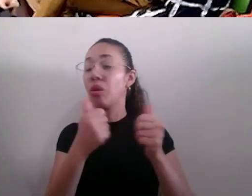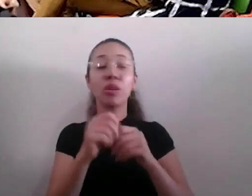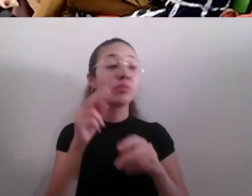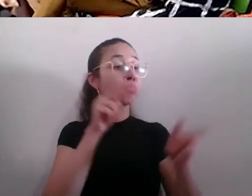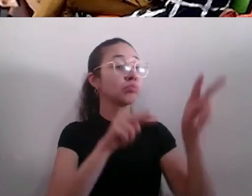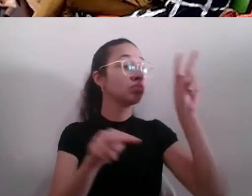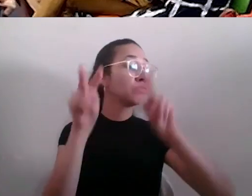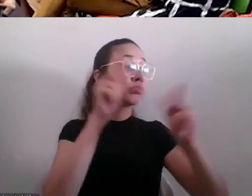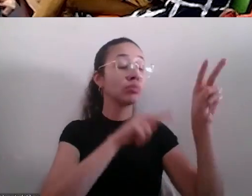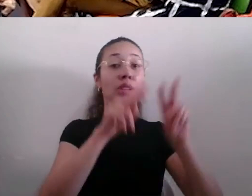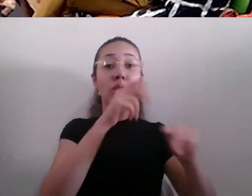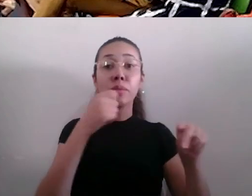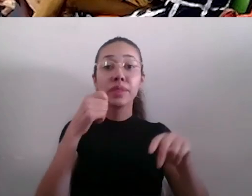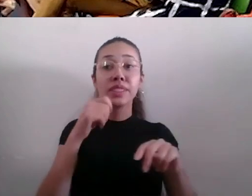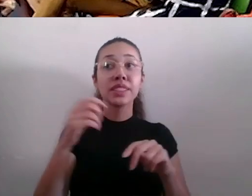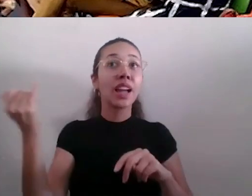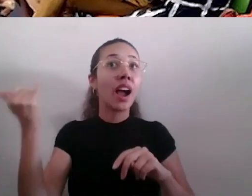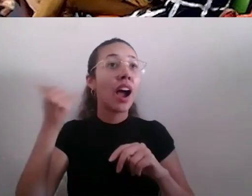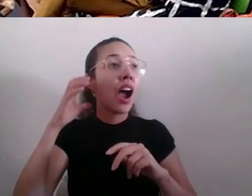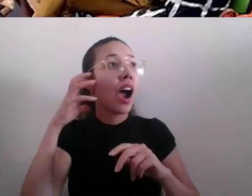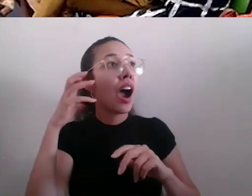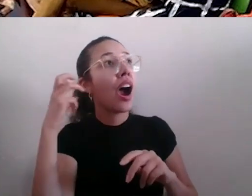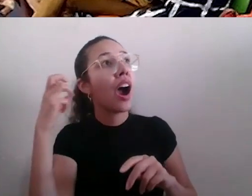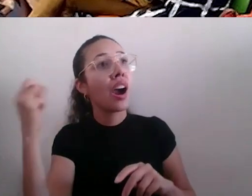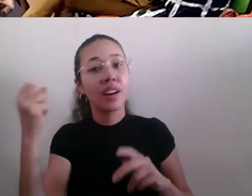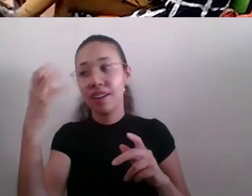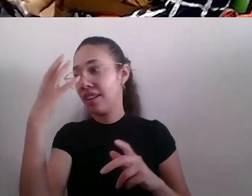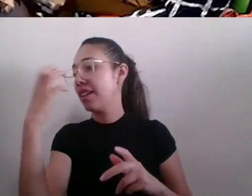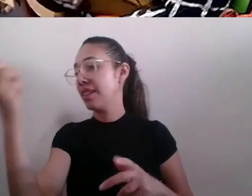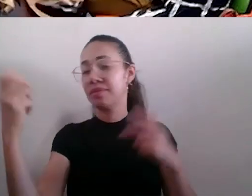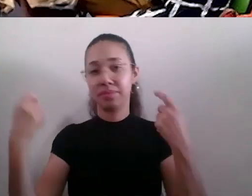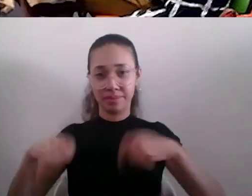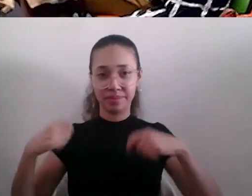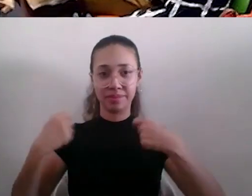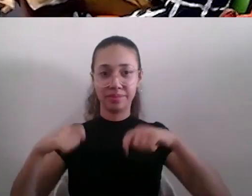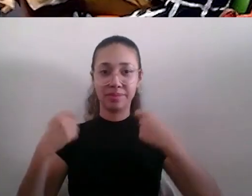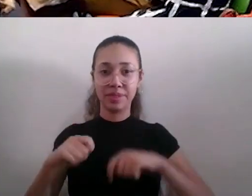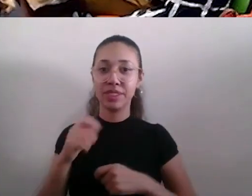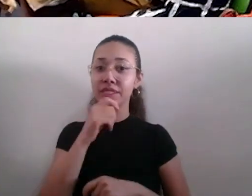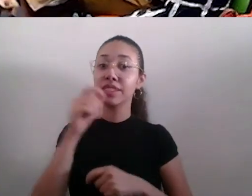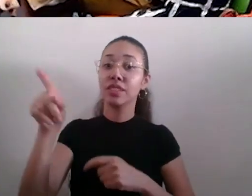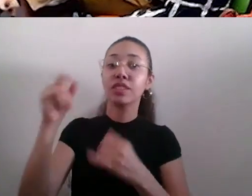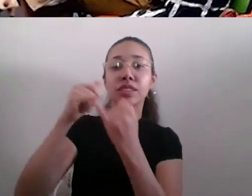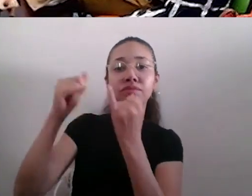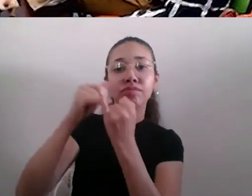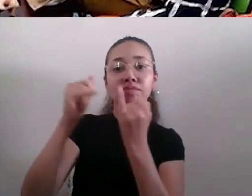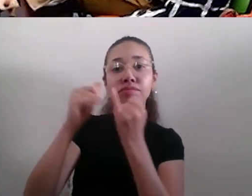tem que ter coisas que tornem aquilo interessante, então isso é muito bom. Você pega um pouquinho do que a pessoa falou,